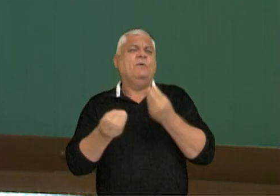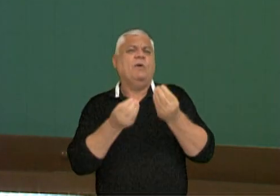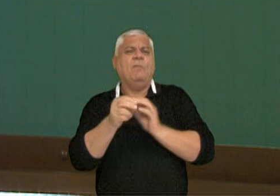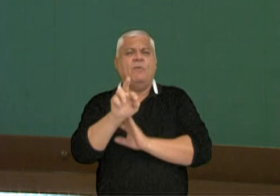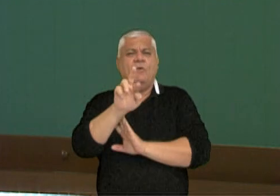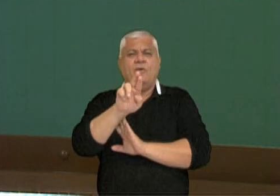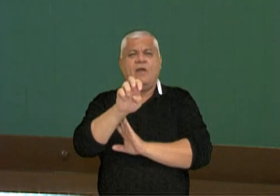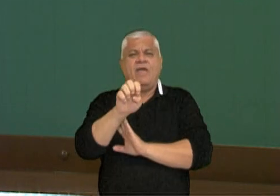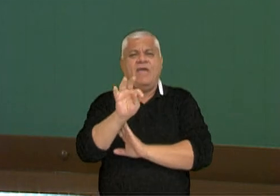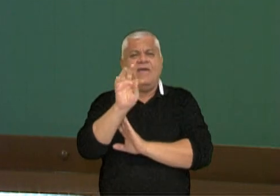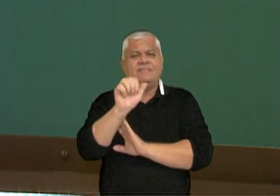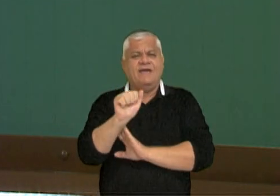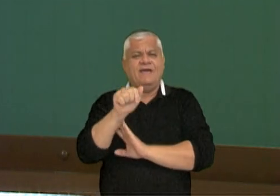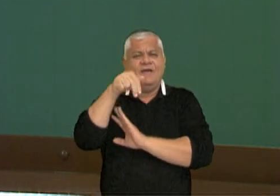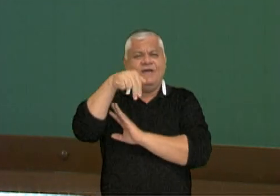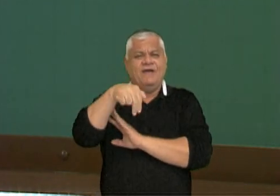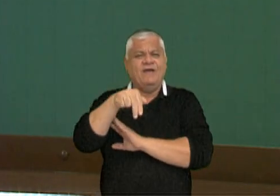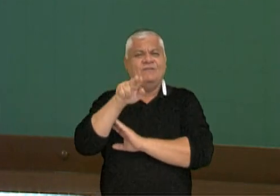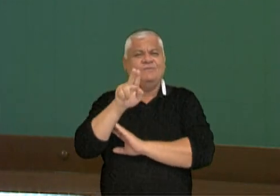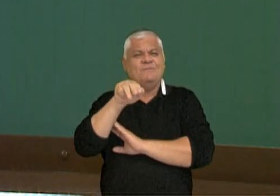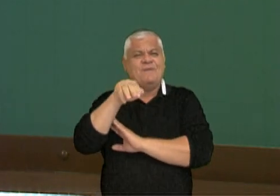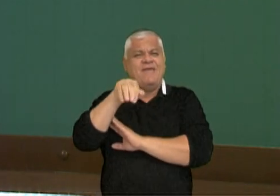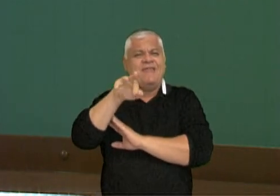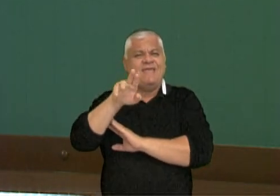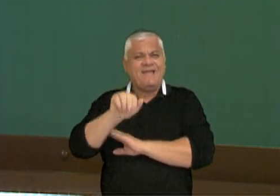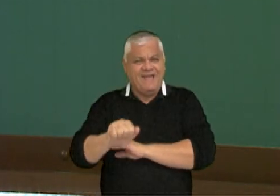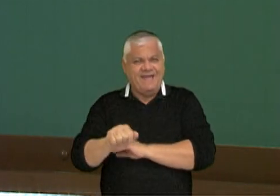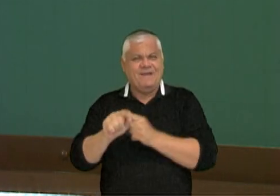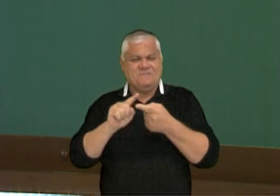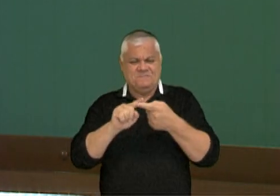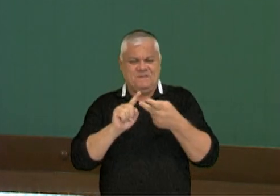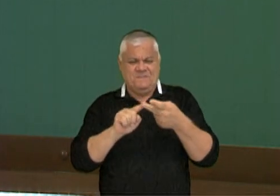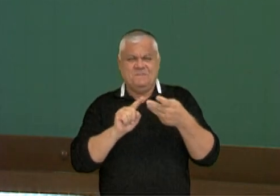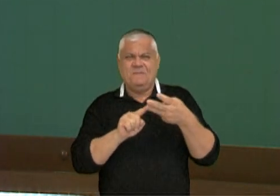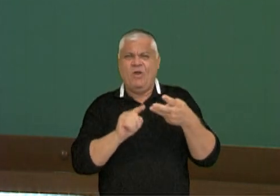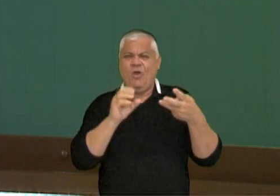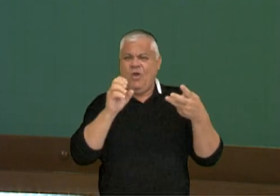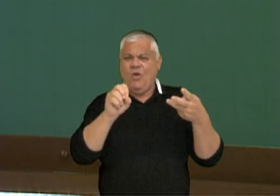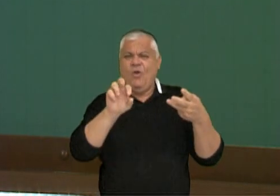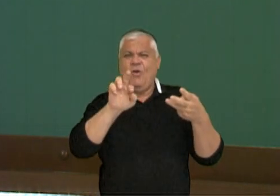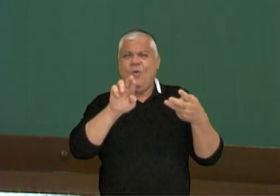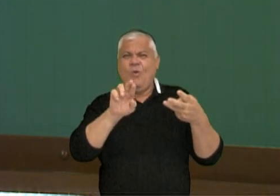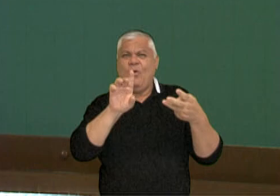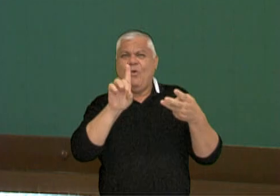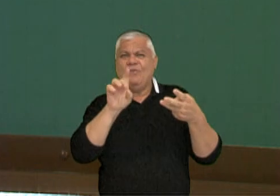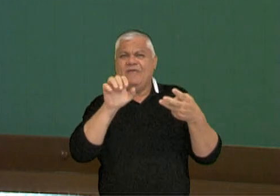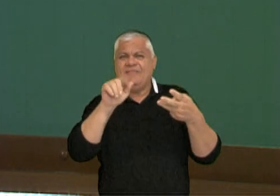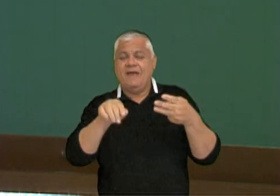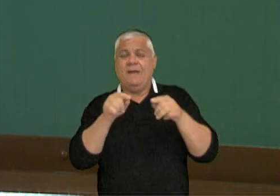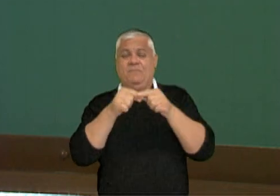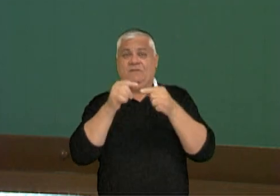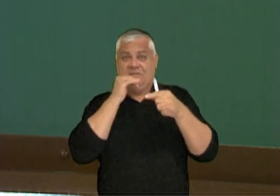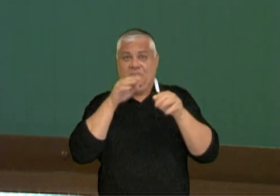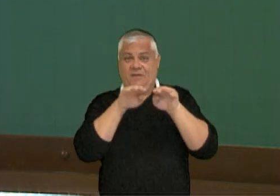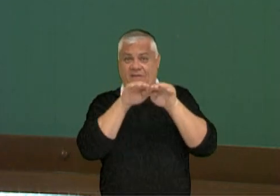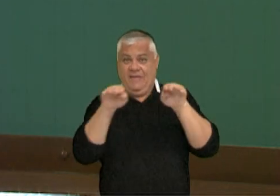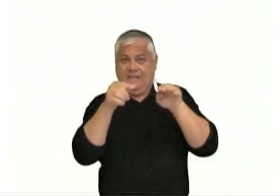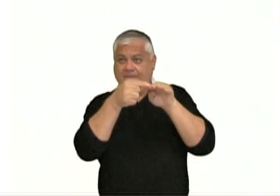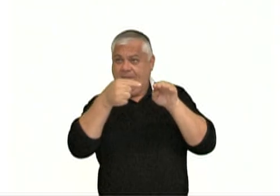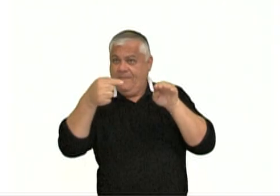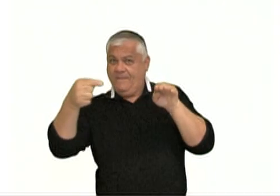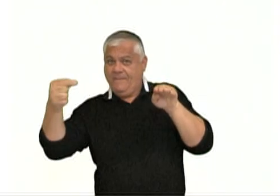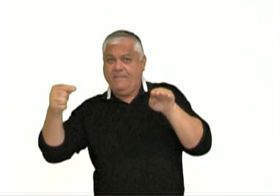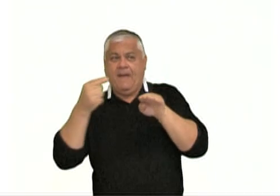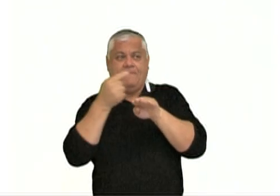falamos ordenar, esse termo significa colocar em ordem crescente ou em ordem decrescente, tudo